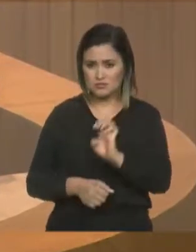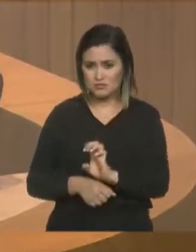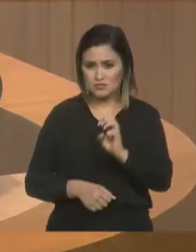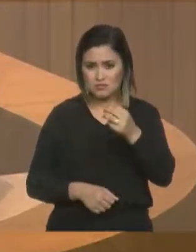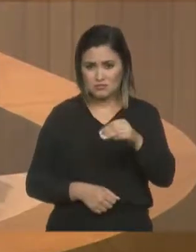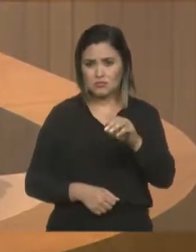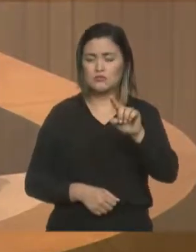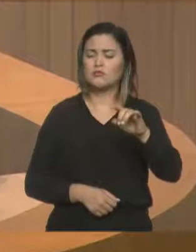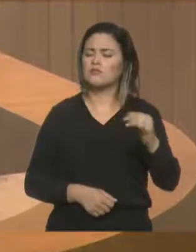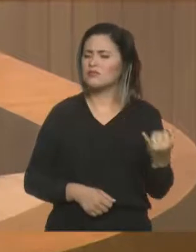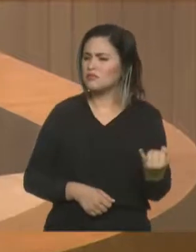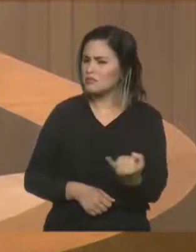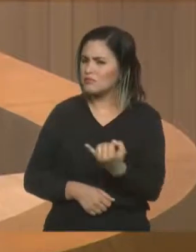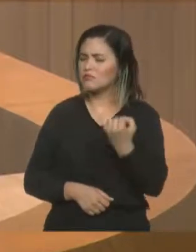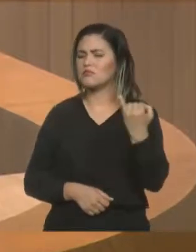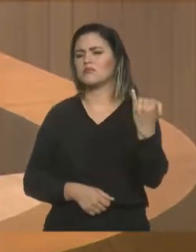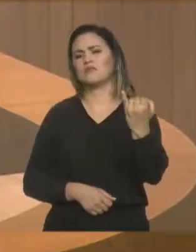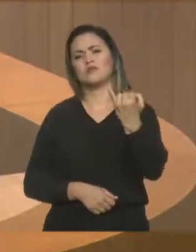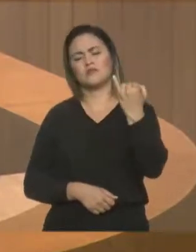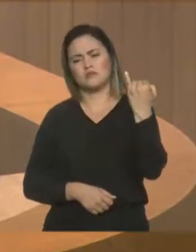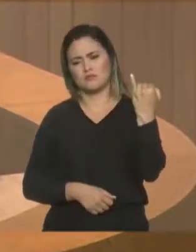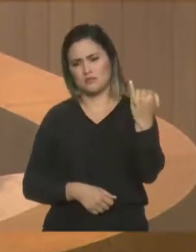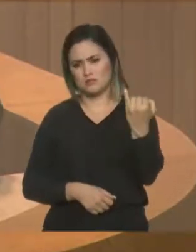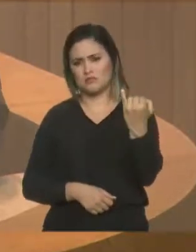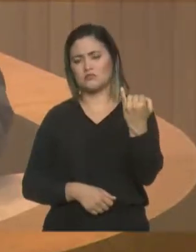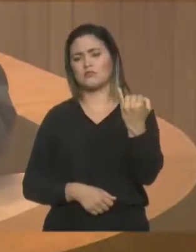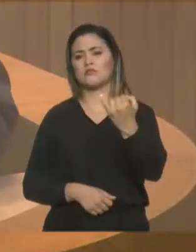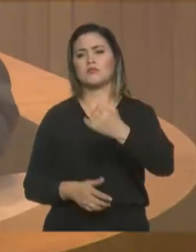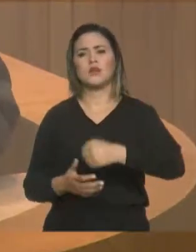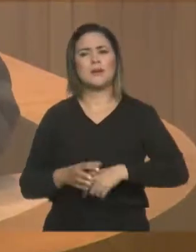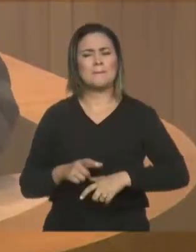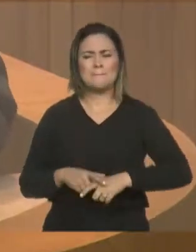É considerado o maior produtor de pescado do Norte e Nordeste.